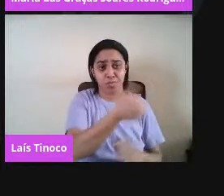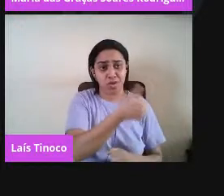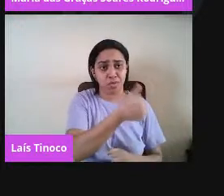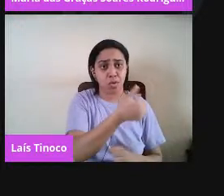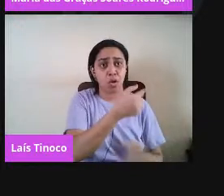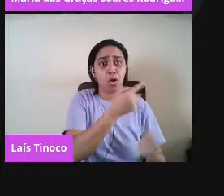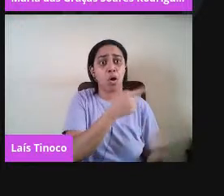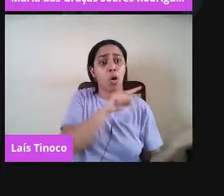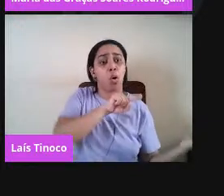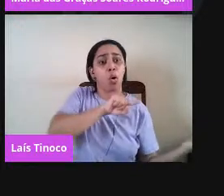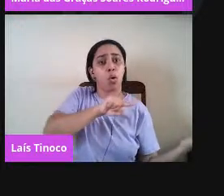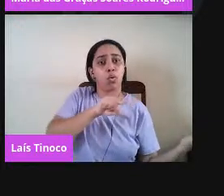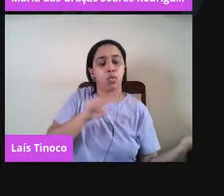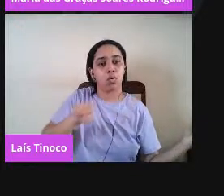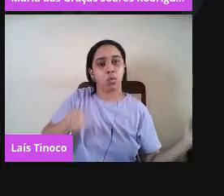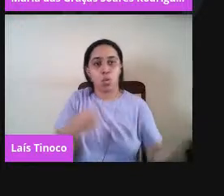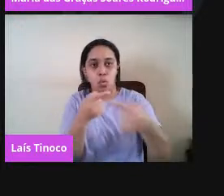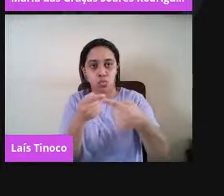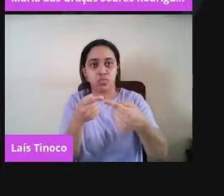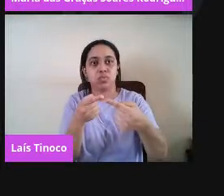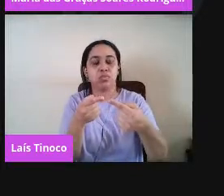contra-argumento